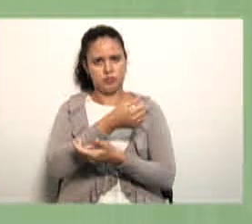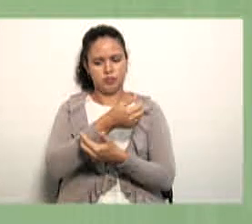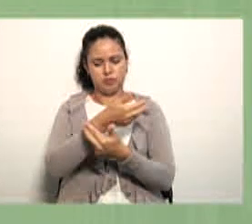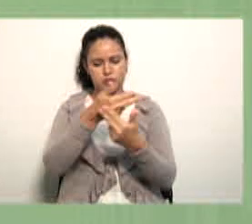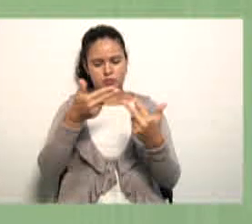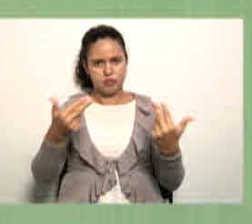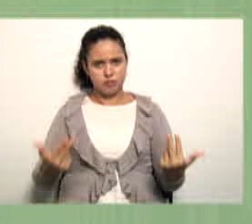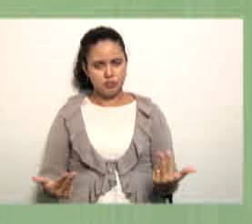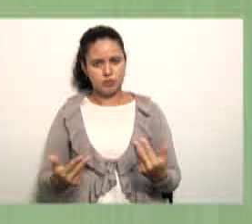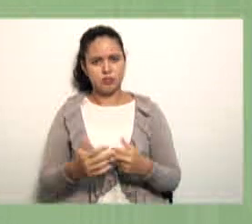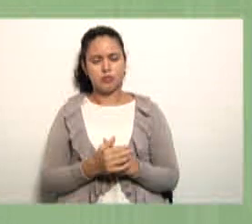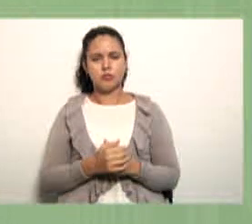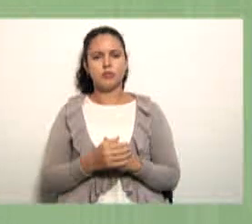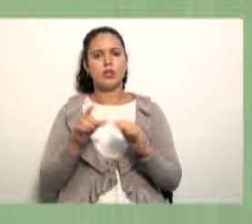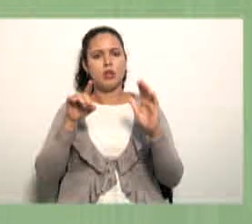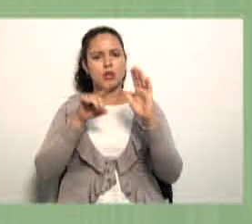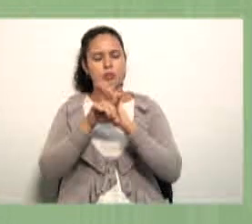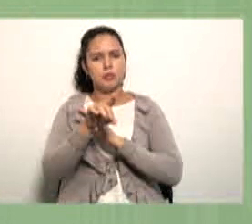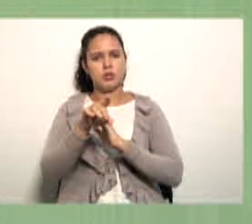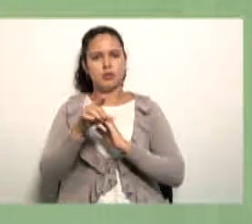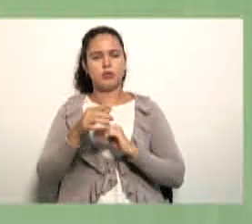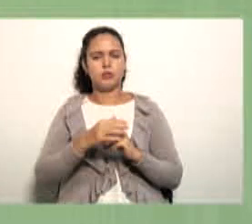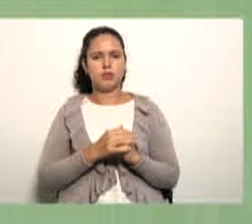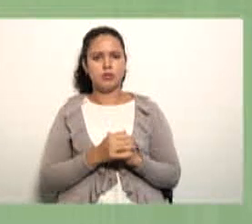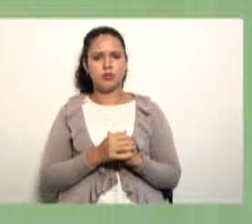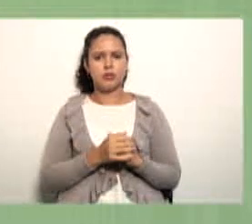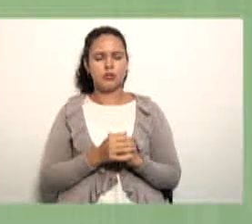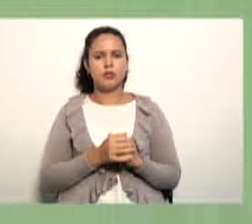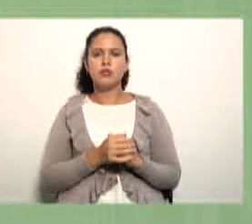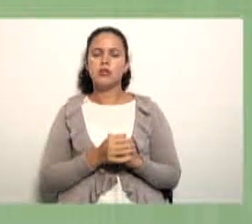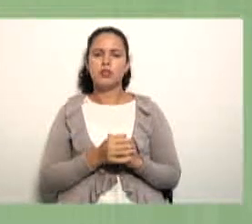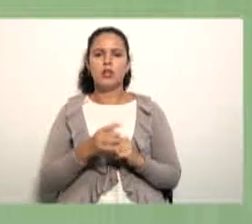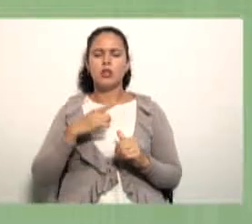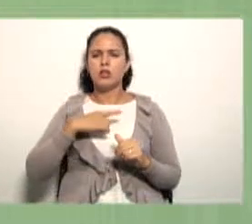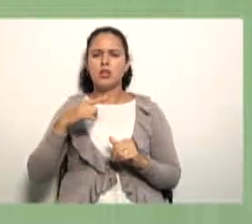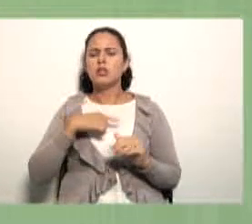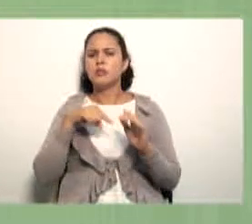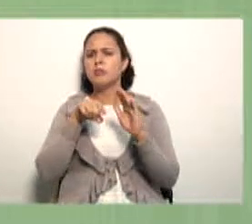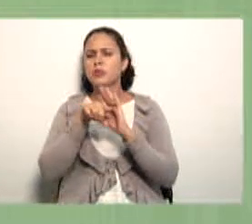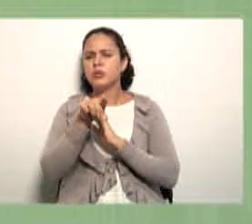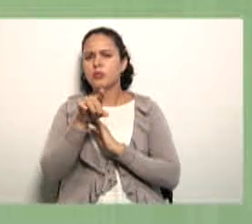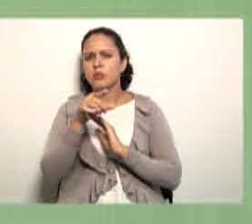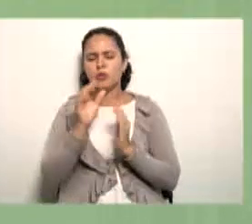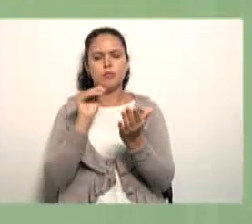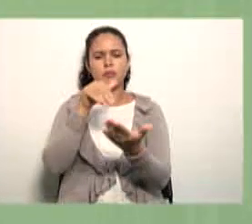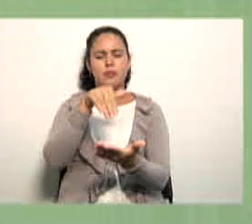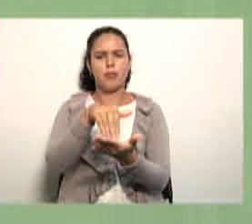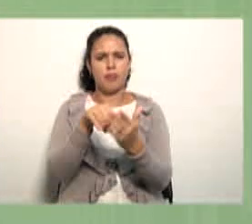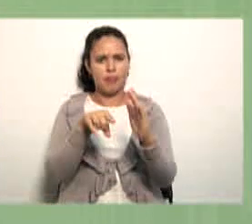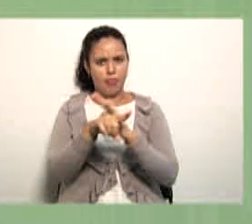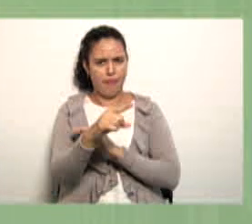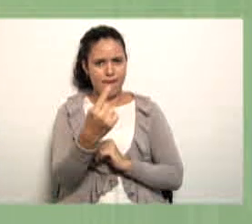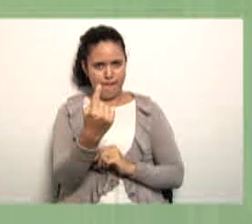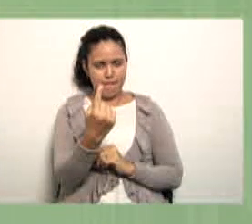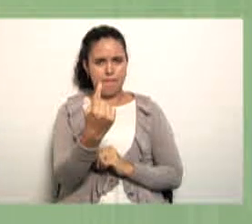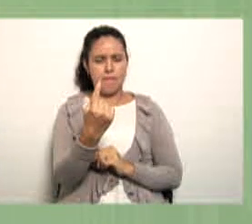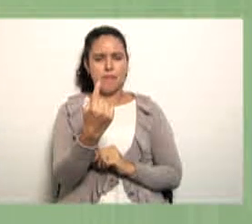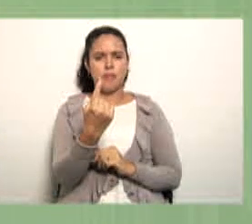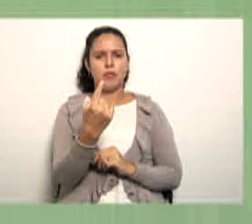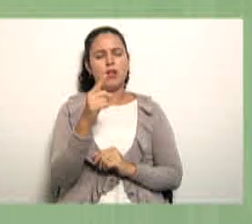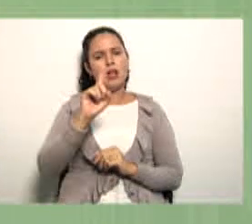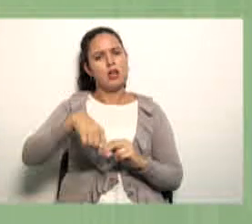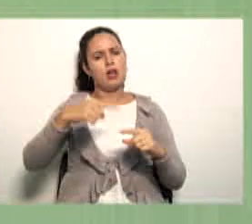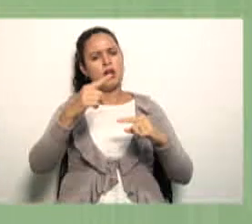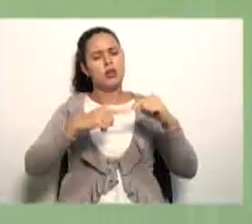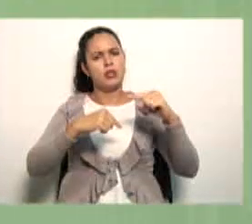E a nossa pergunta, ela também conclui-se fazendo uma indagação. A gente fala no final da pergunta 1 aqui. Esses